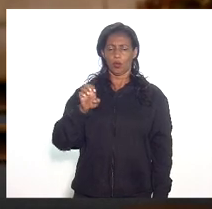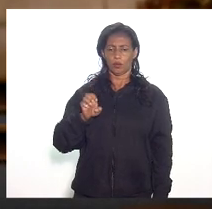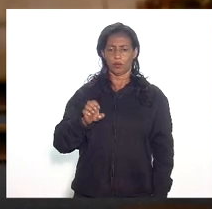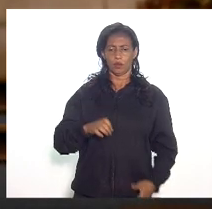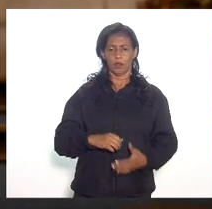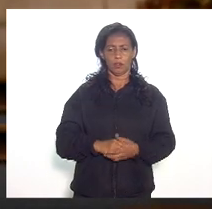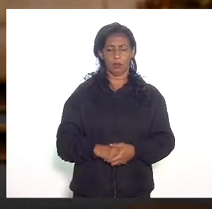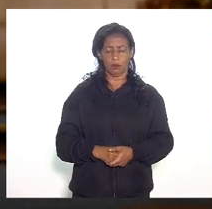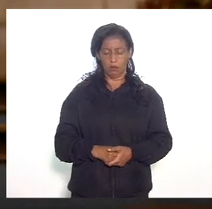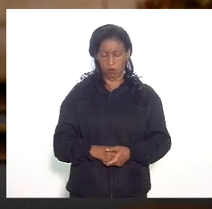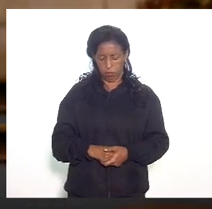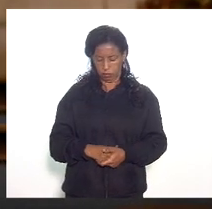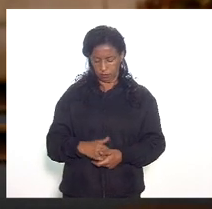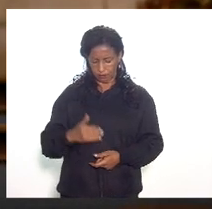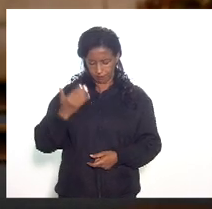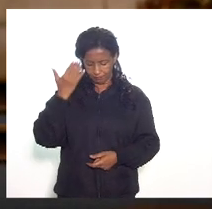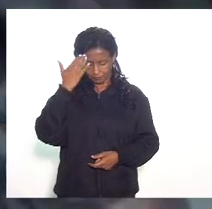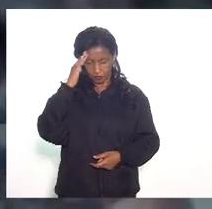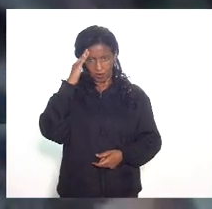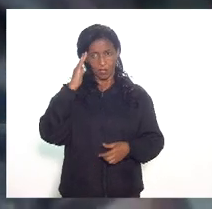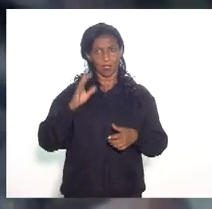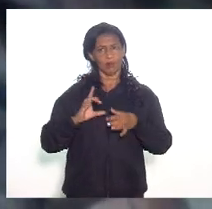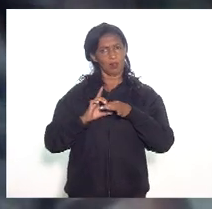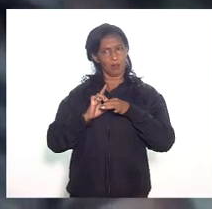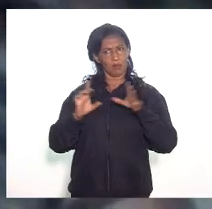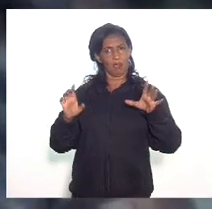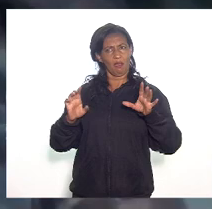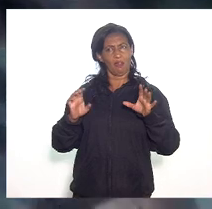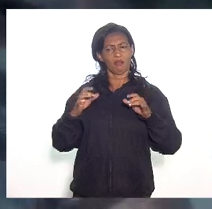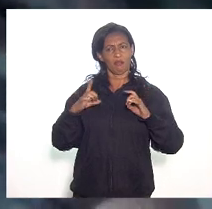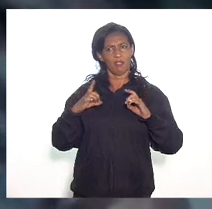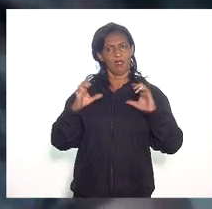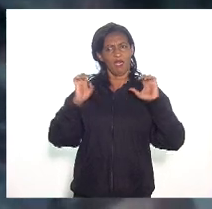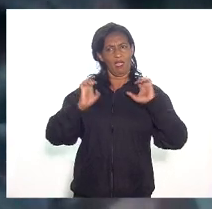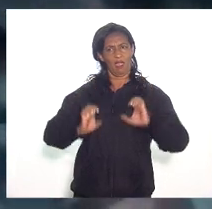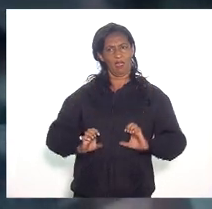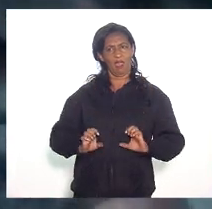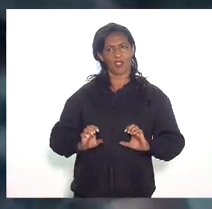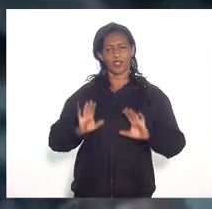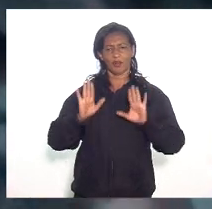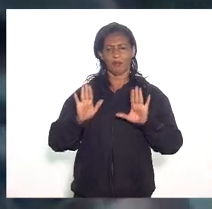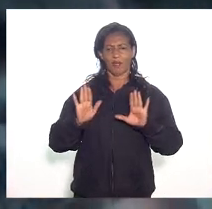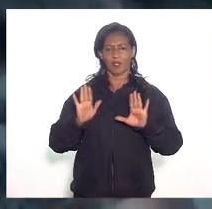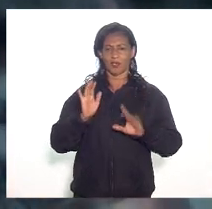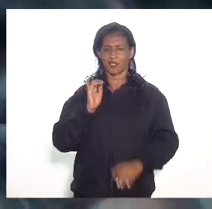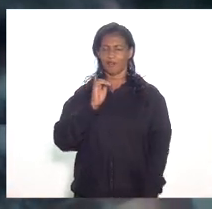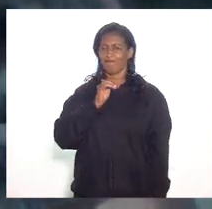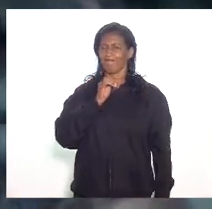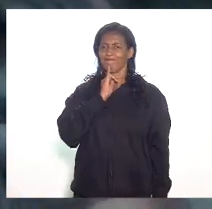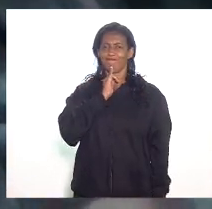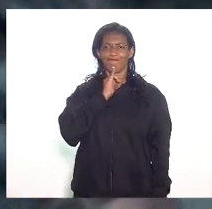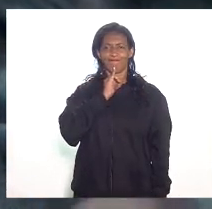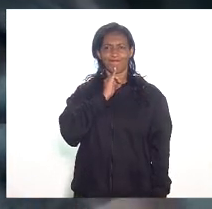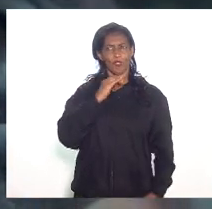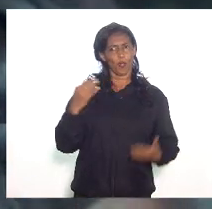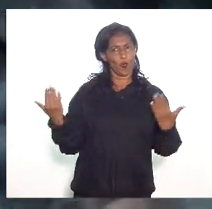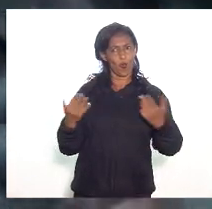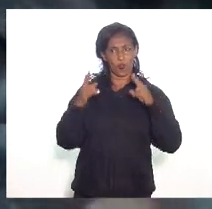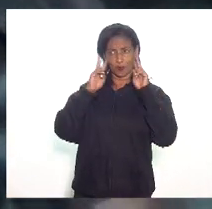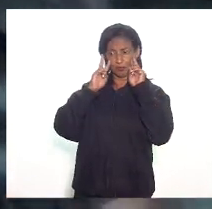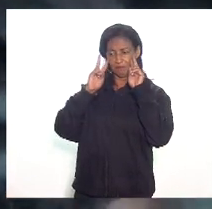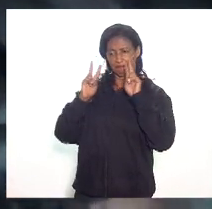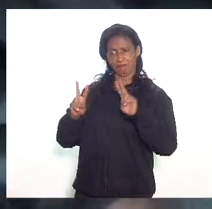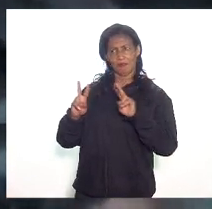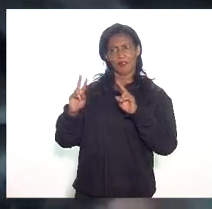entendo que a liberdade e ética precisam caminhar sempre de mãos dadas mas infelizmente não é isso que temos visto muitas das vezes